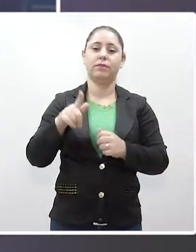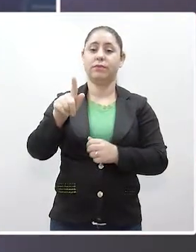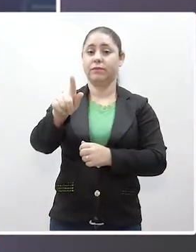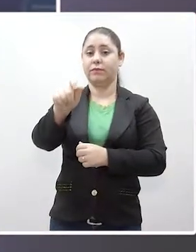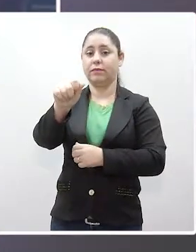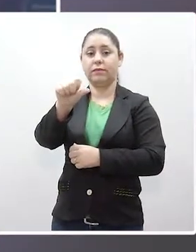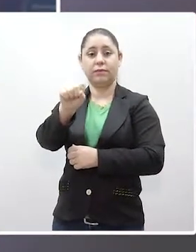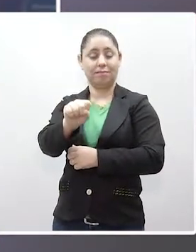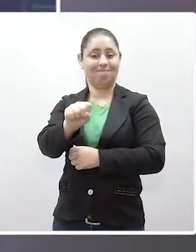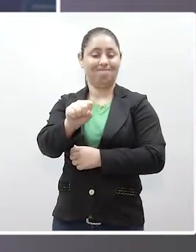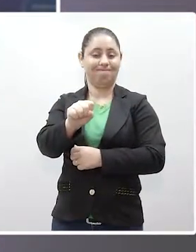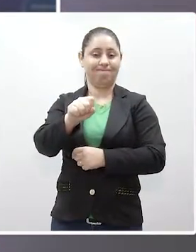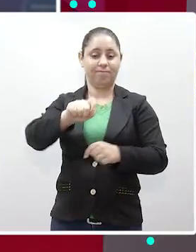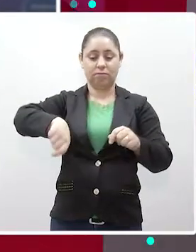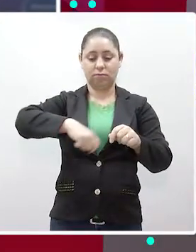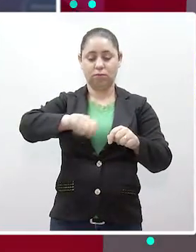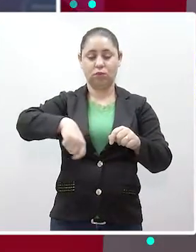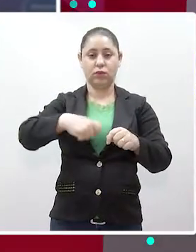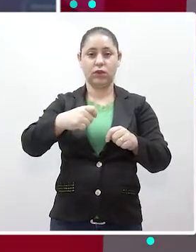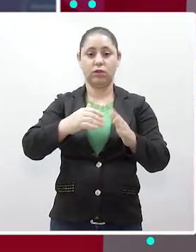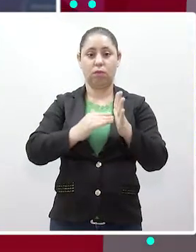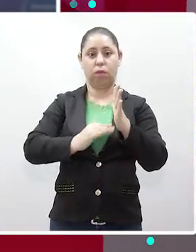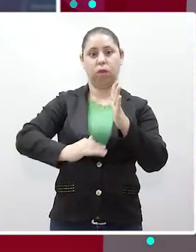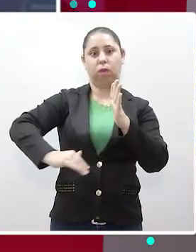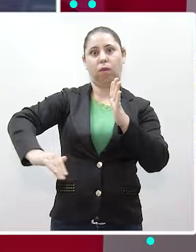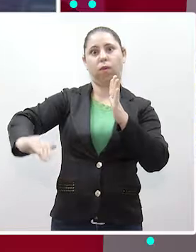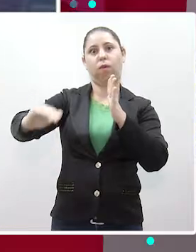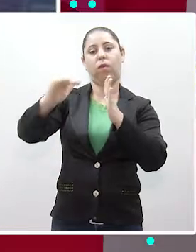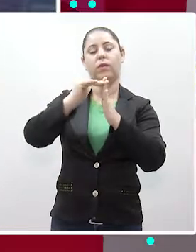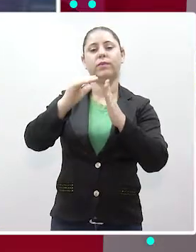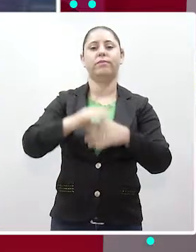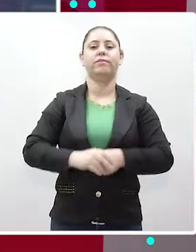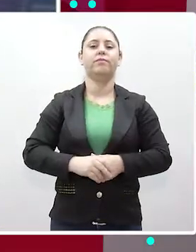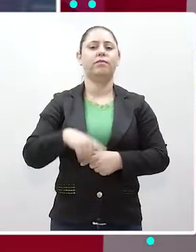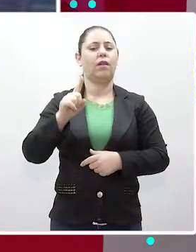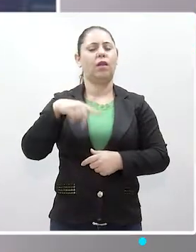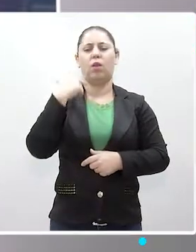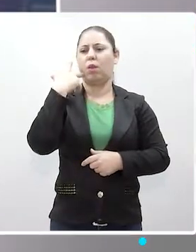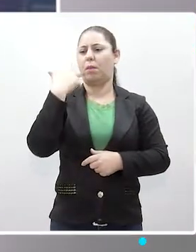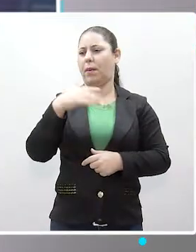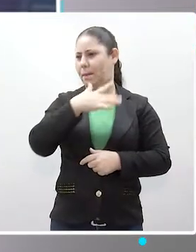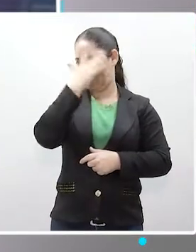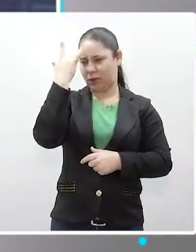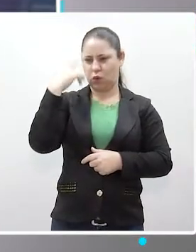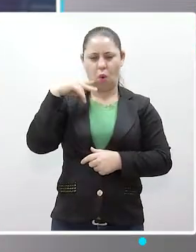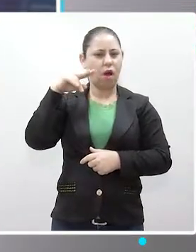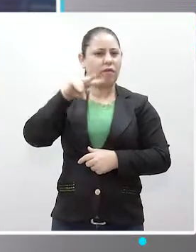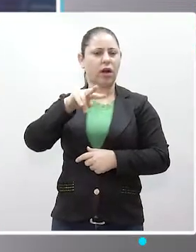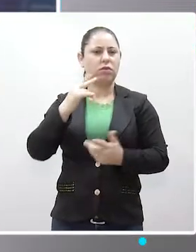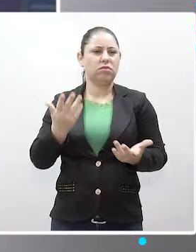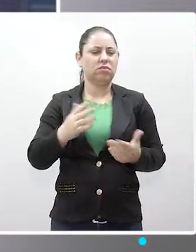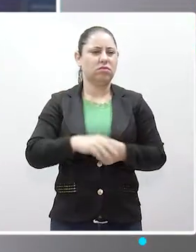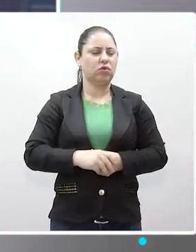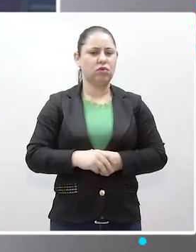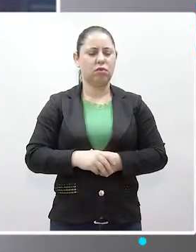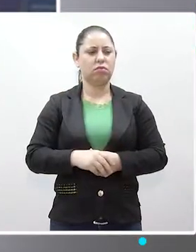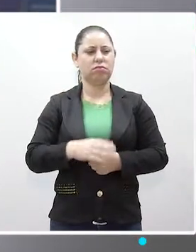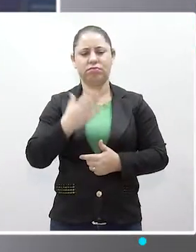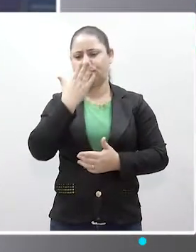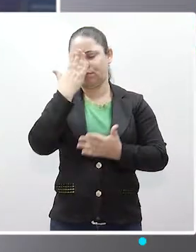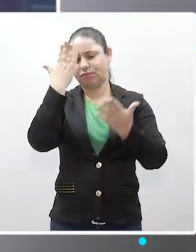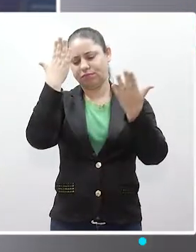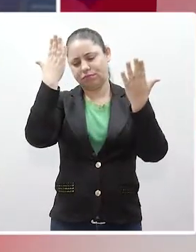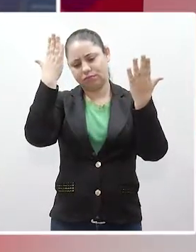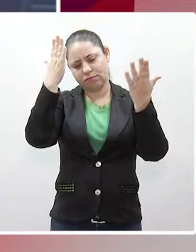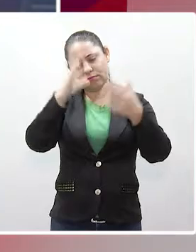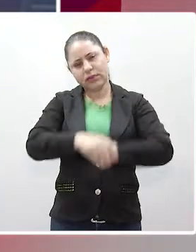de cozinha, e isso subiu muito. Então, é natural a pessoa olhar para o índice de inflação e falar, poxa vida,